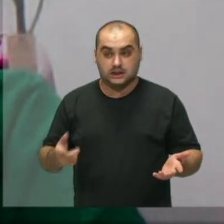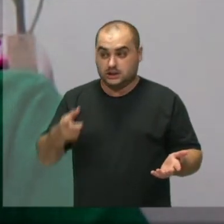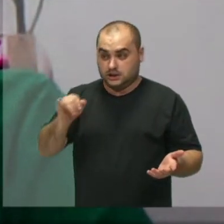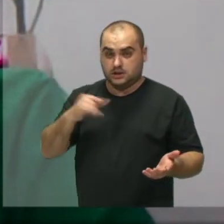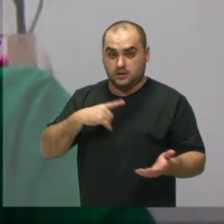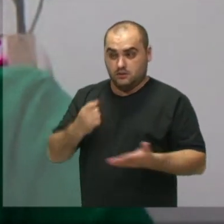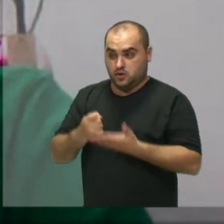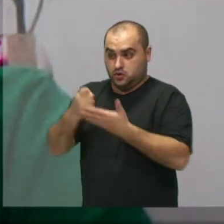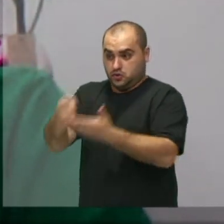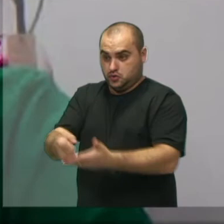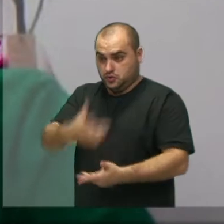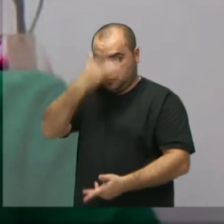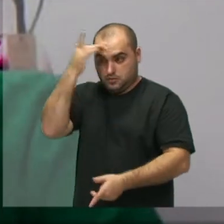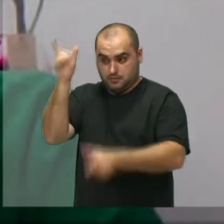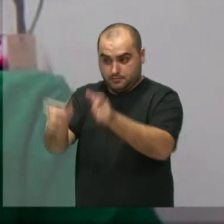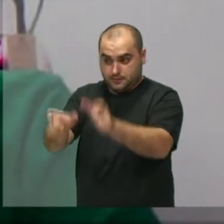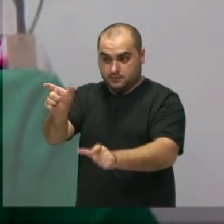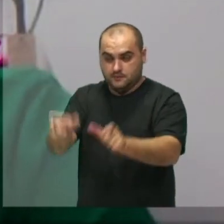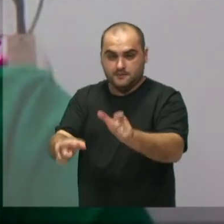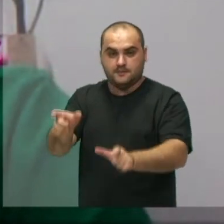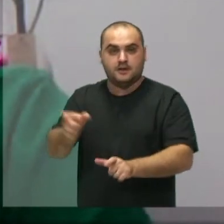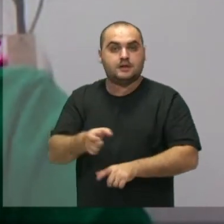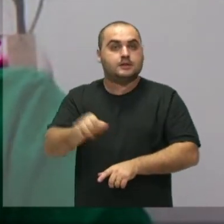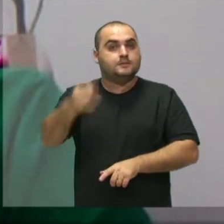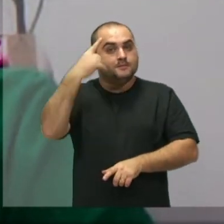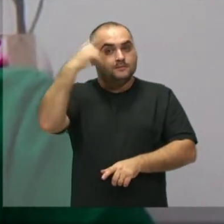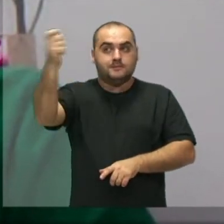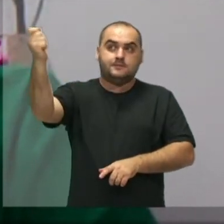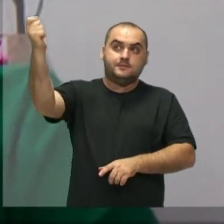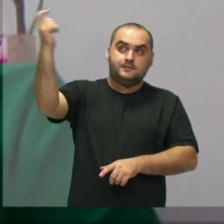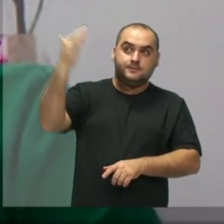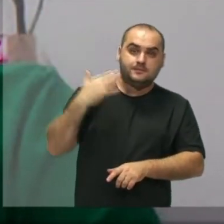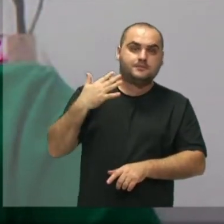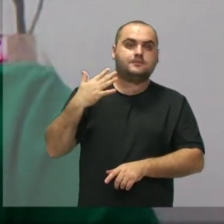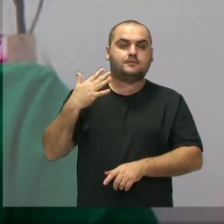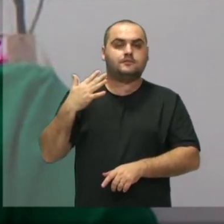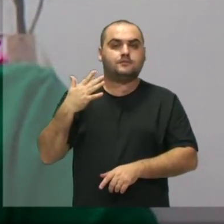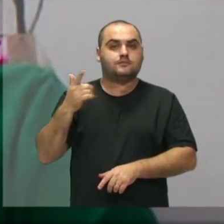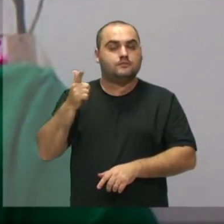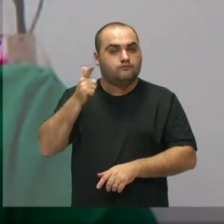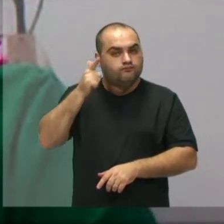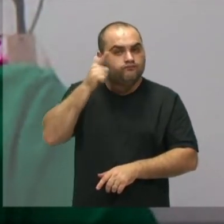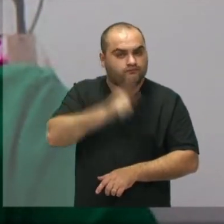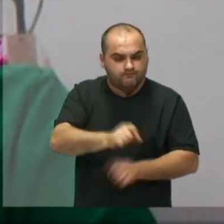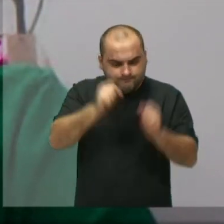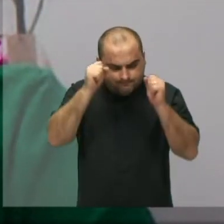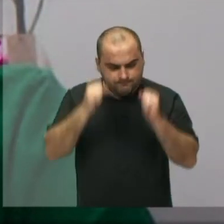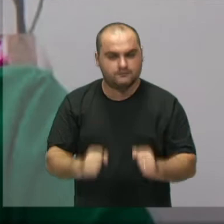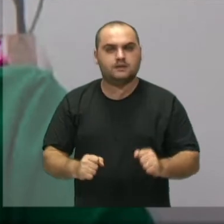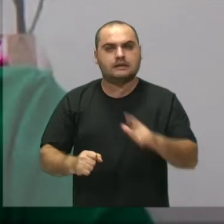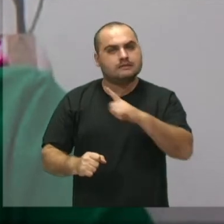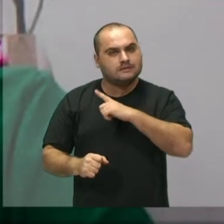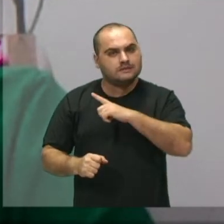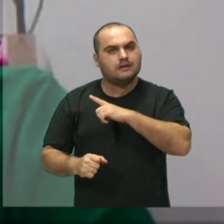alguém, e se Deus me deu a oportunidade de poder ter